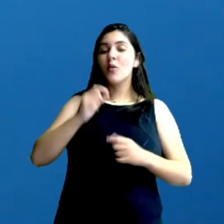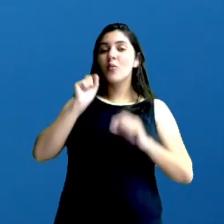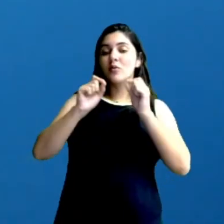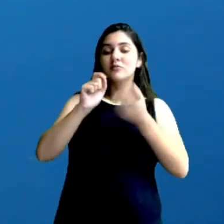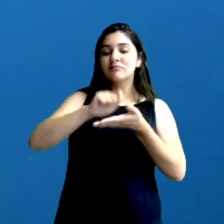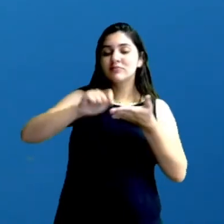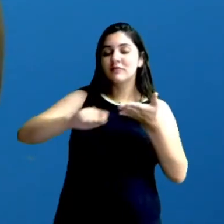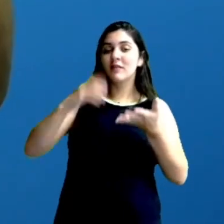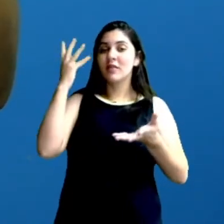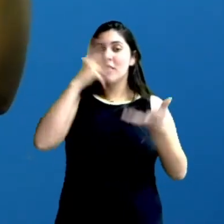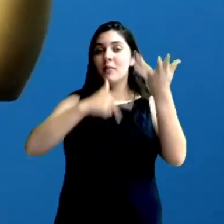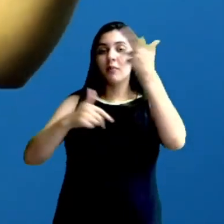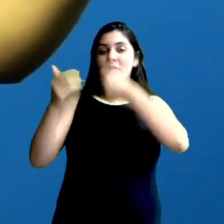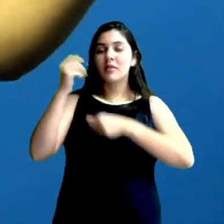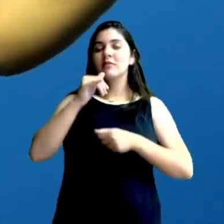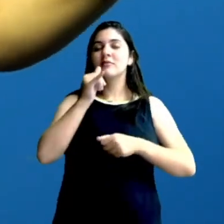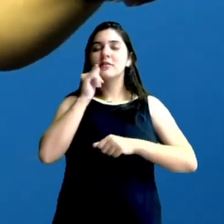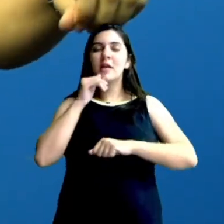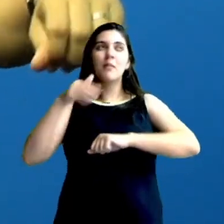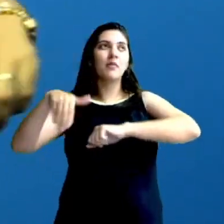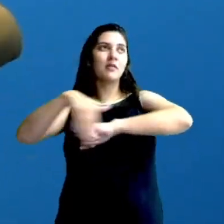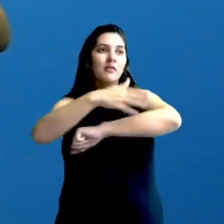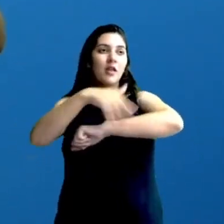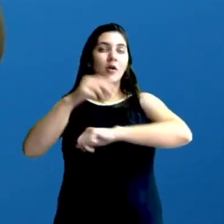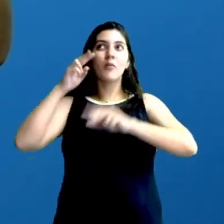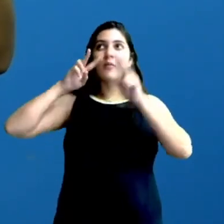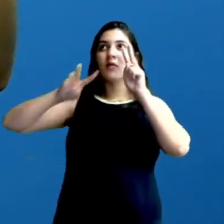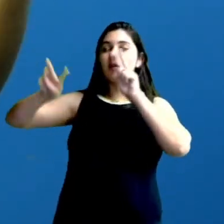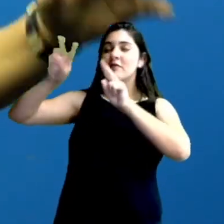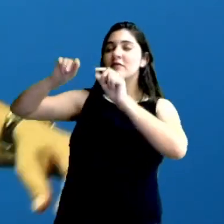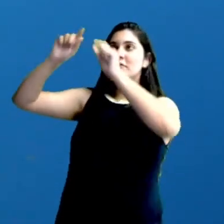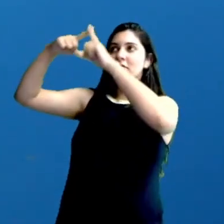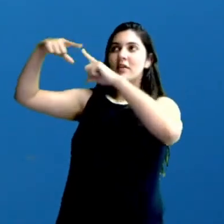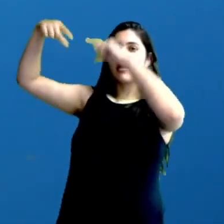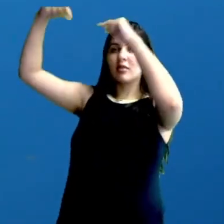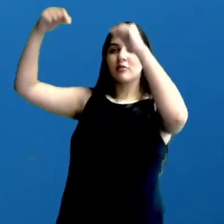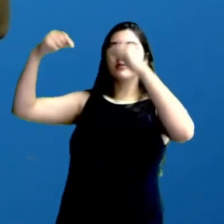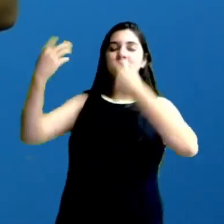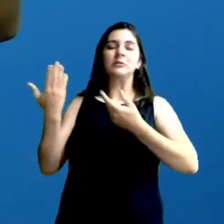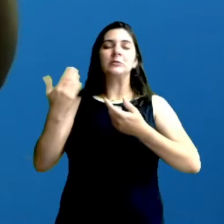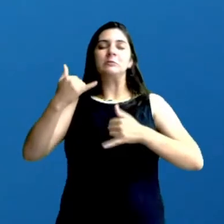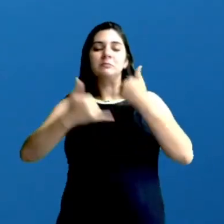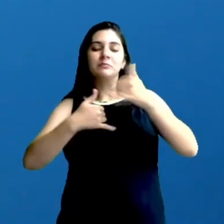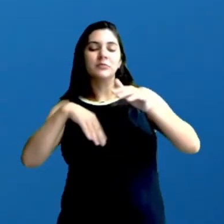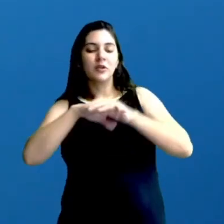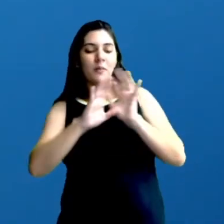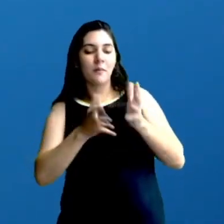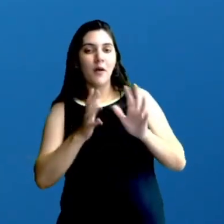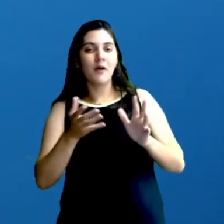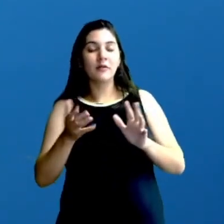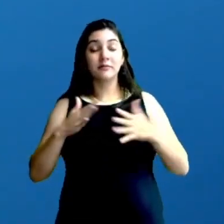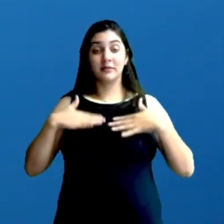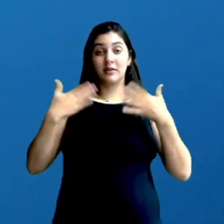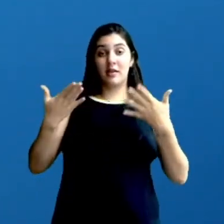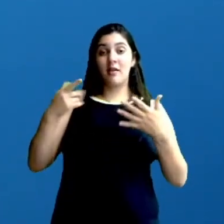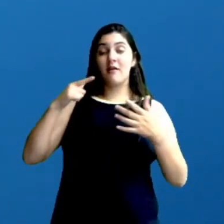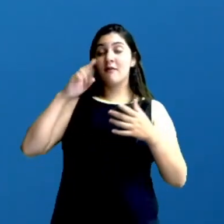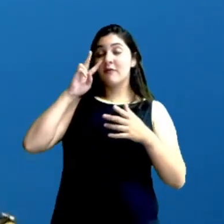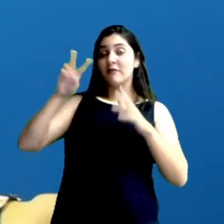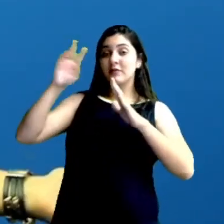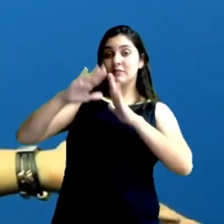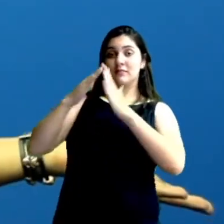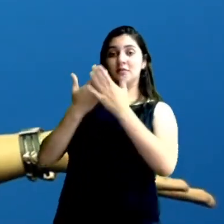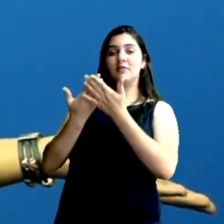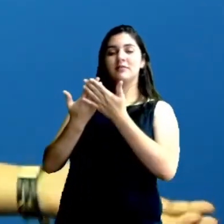escrever de bonito eu estava na rua e vi uma lua estava jogando bola e de repente Vinícius